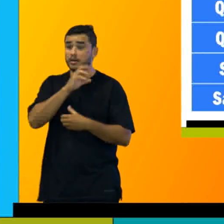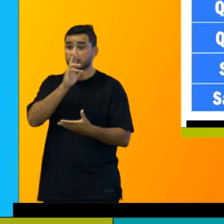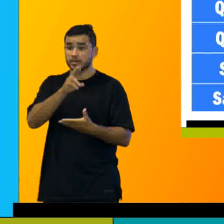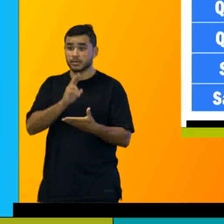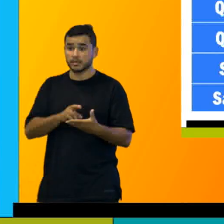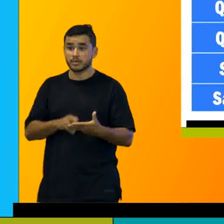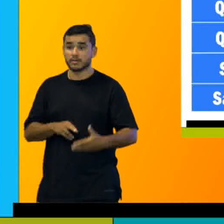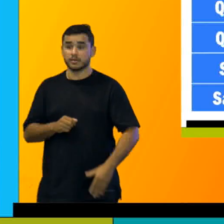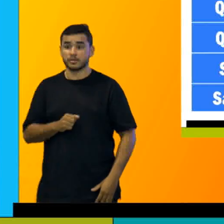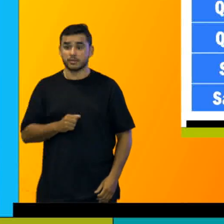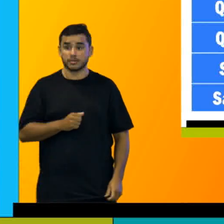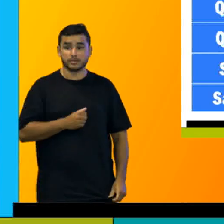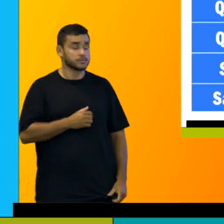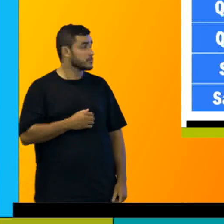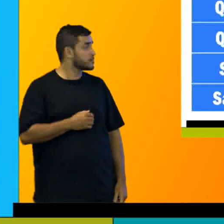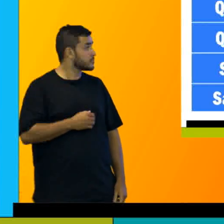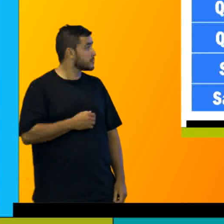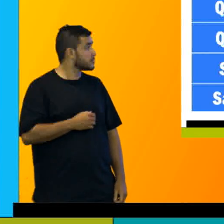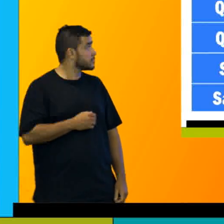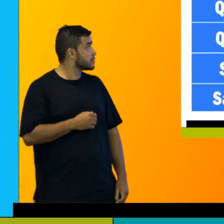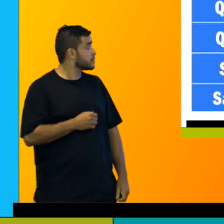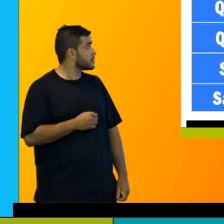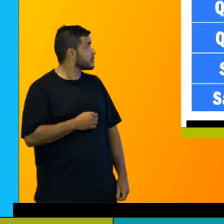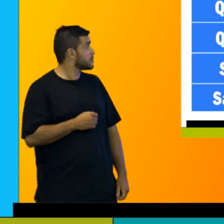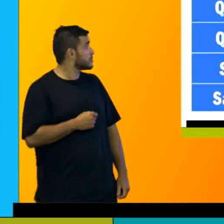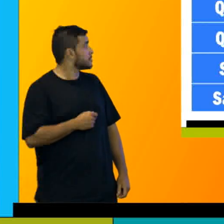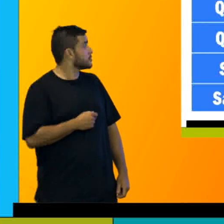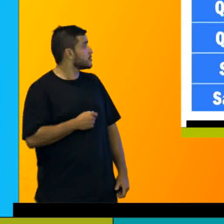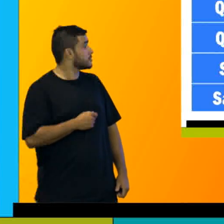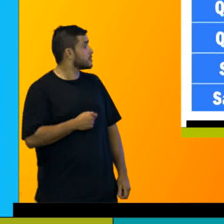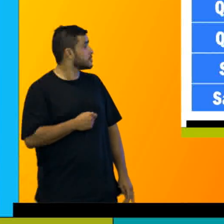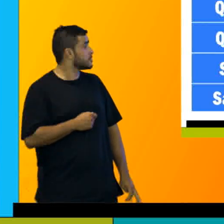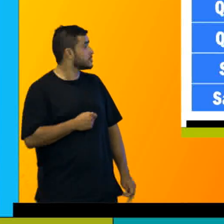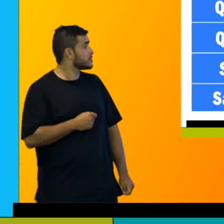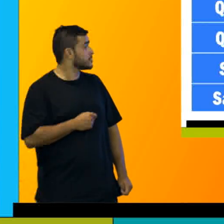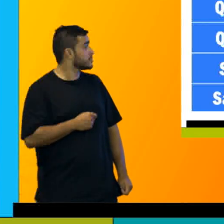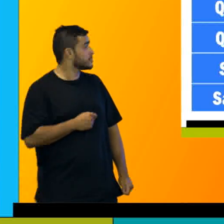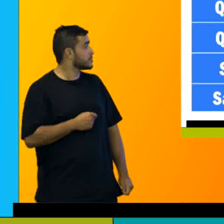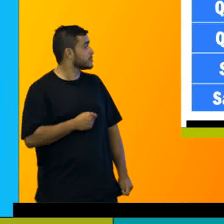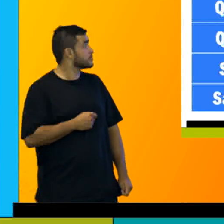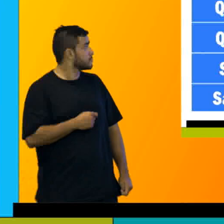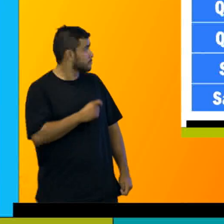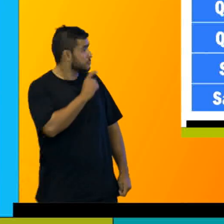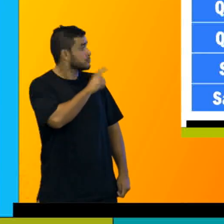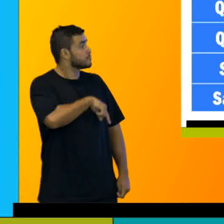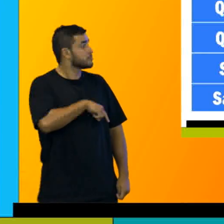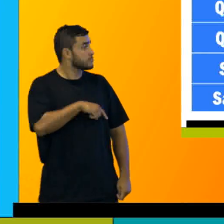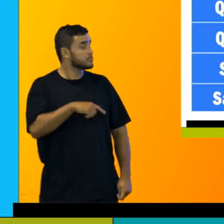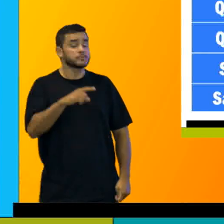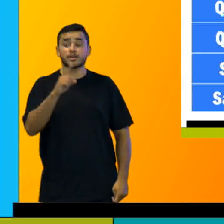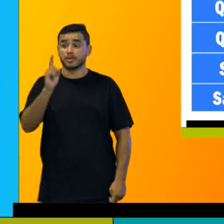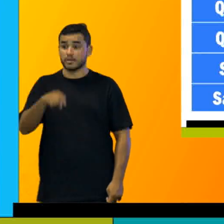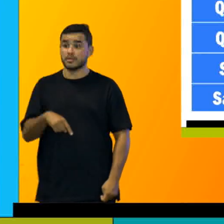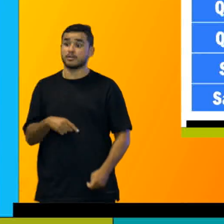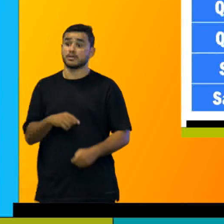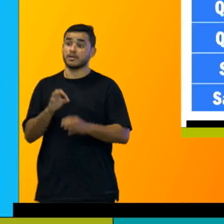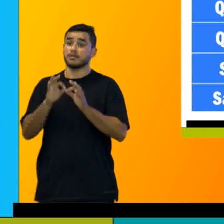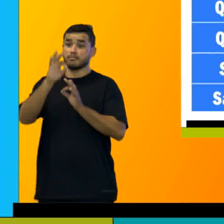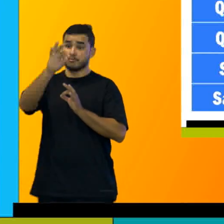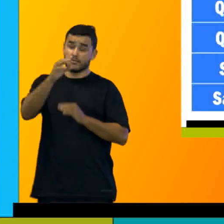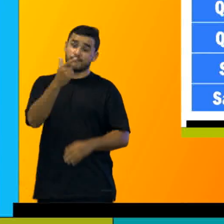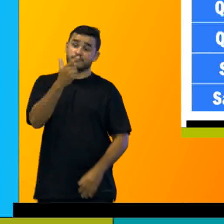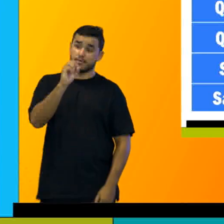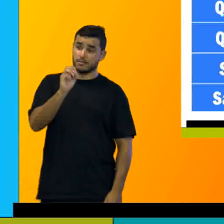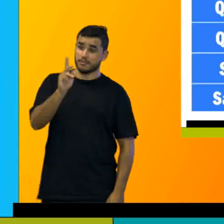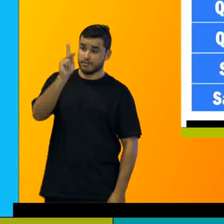outras questões. Aí a gente vem na terça-feira, o ônibus ele percorre 20 km por hora. Para compensar, de